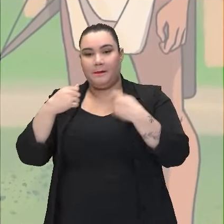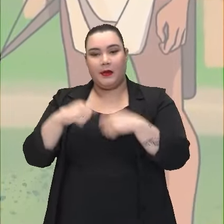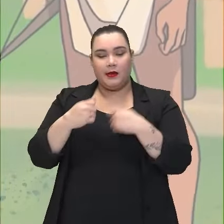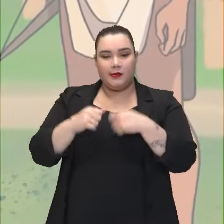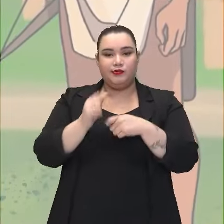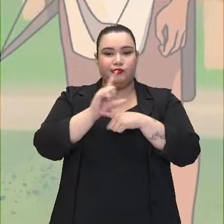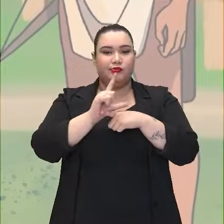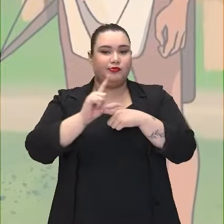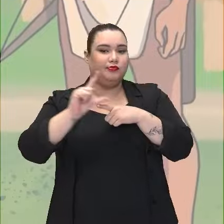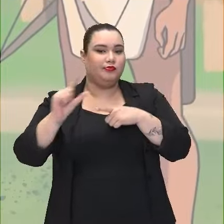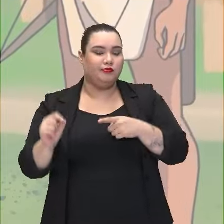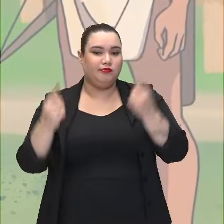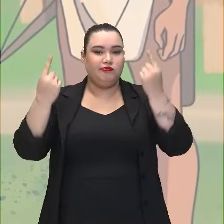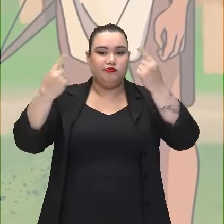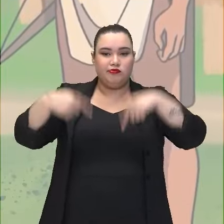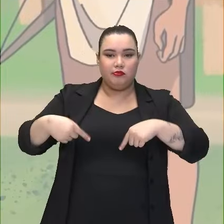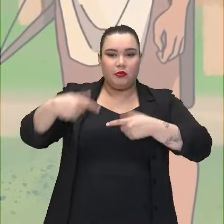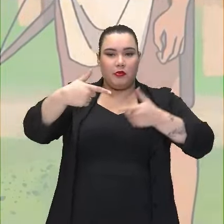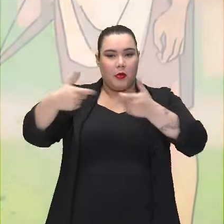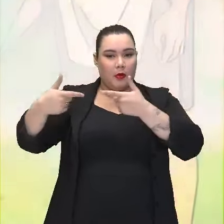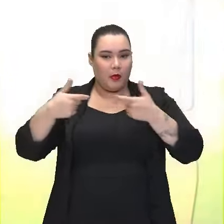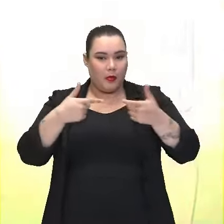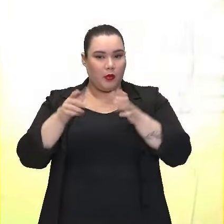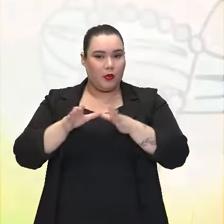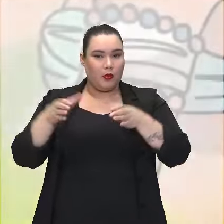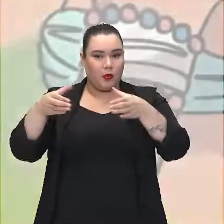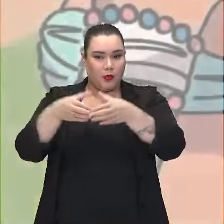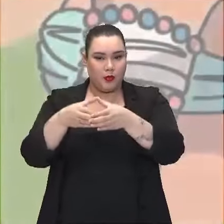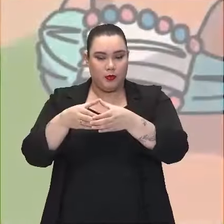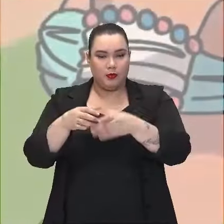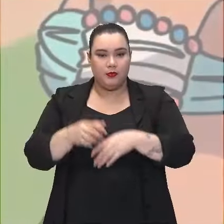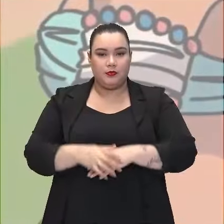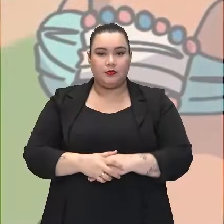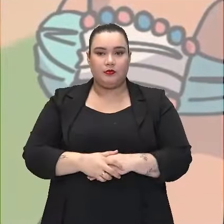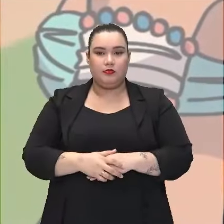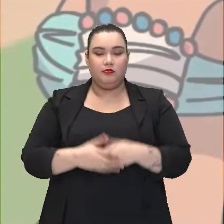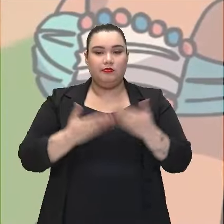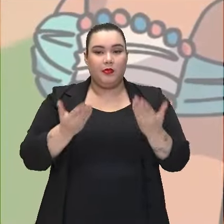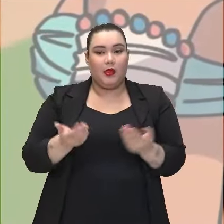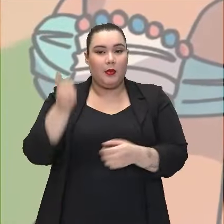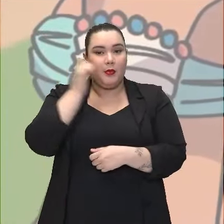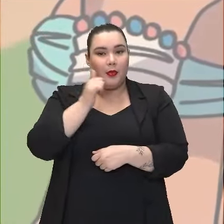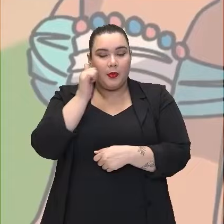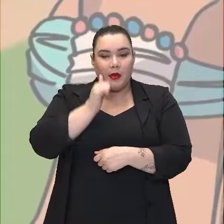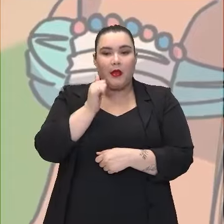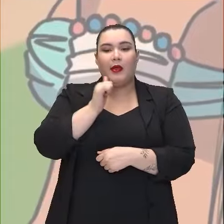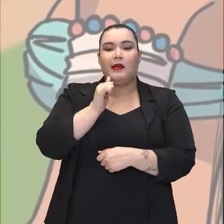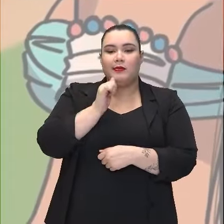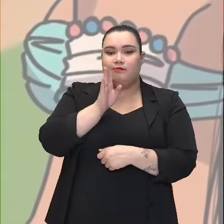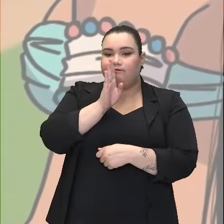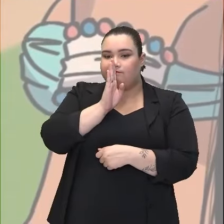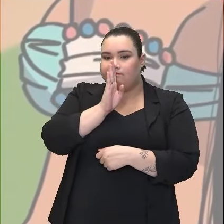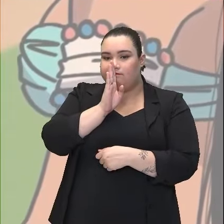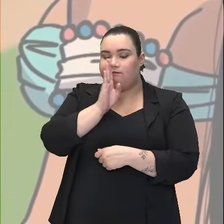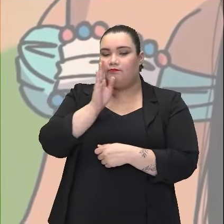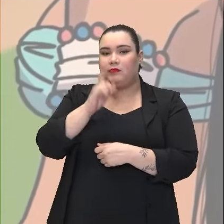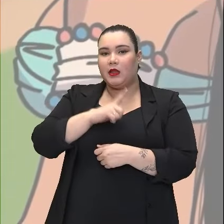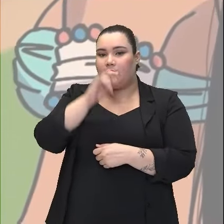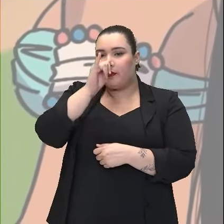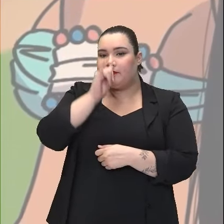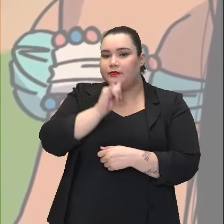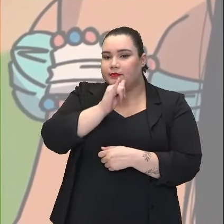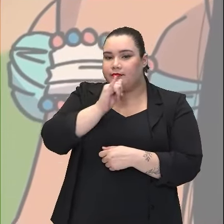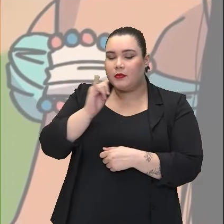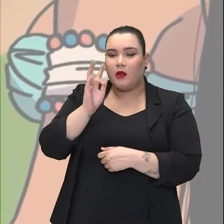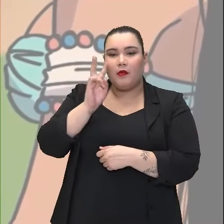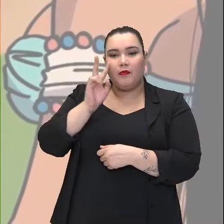da esposa querida e acompanhou os outros guerreiros. Potira não derramou uma só lágrima, mas seguiu, com os olhos cheios